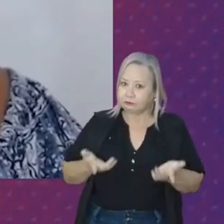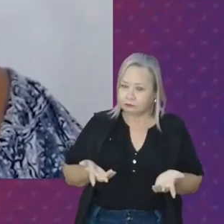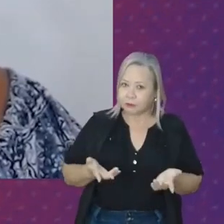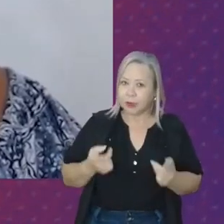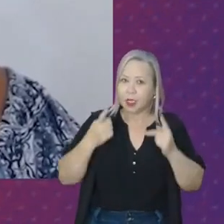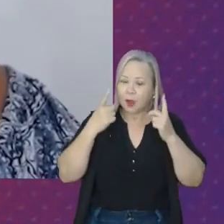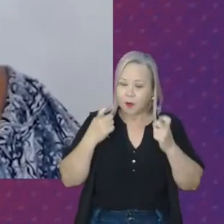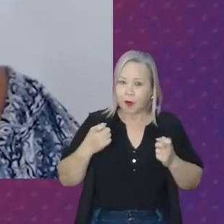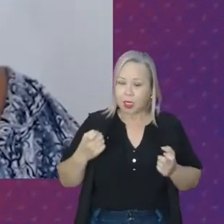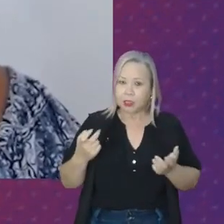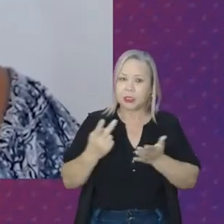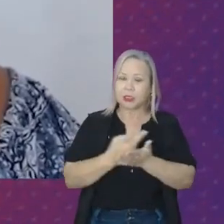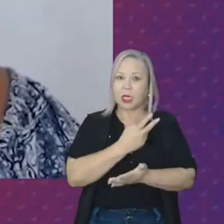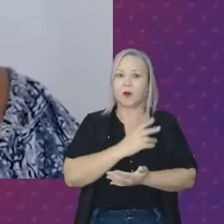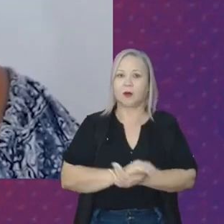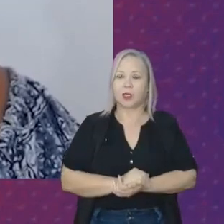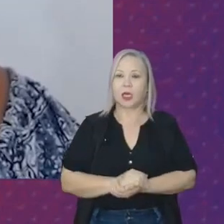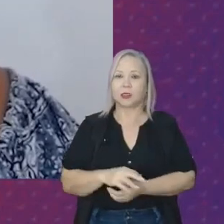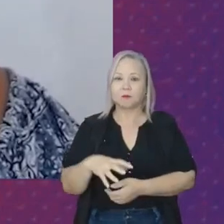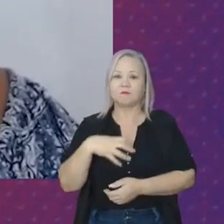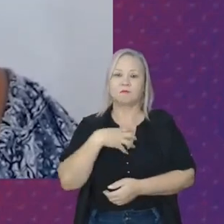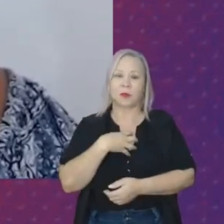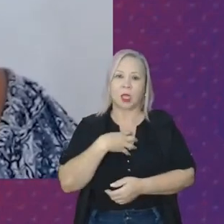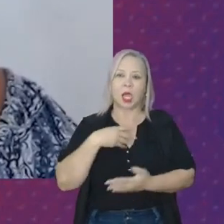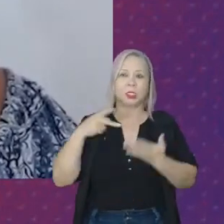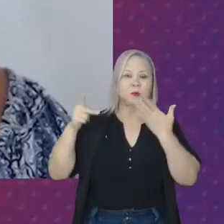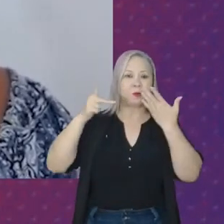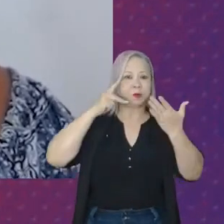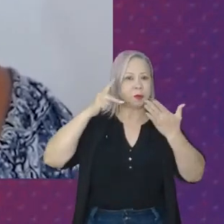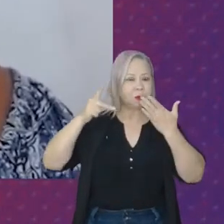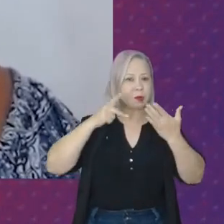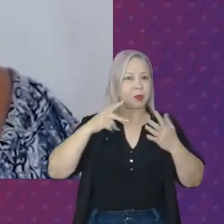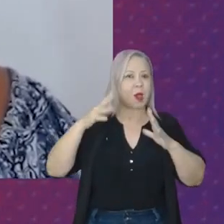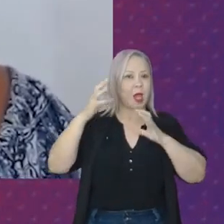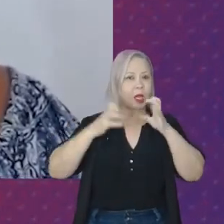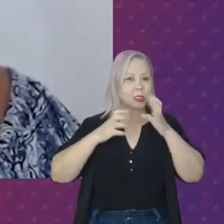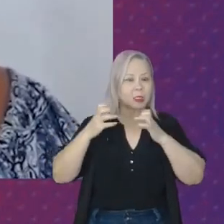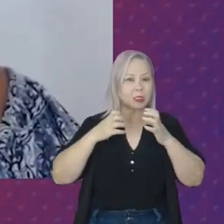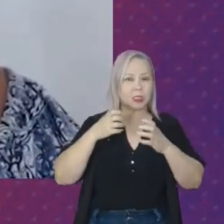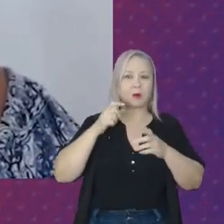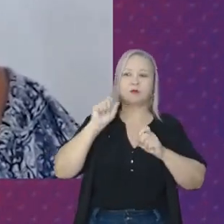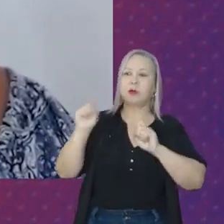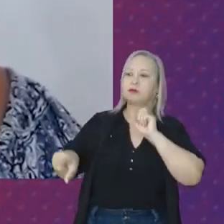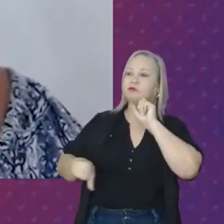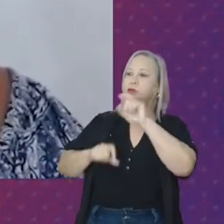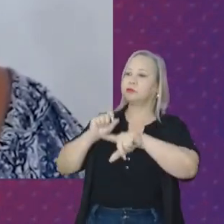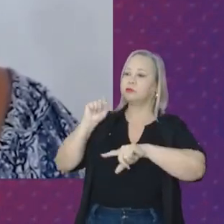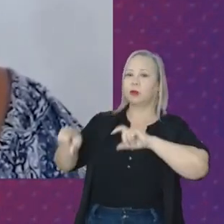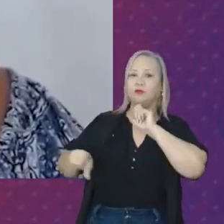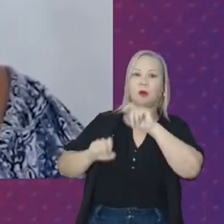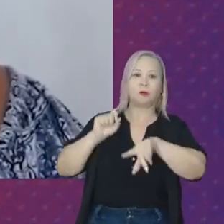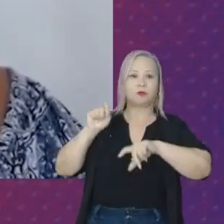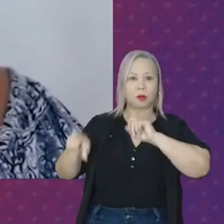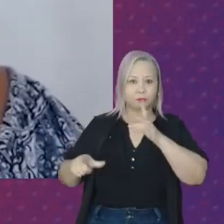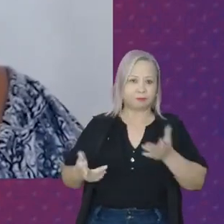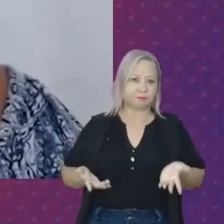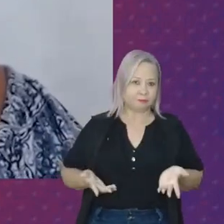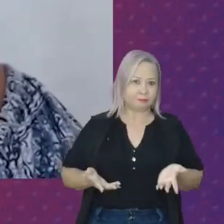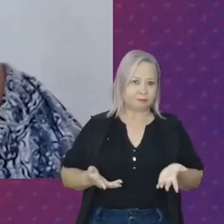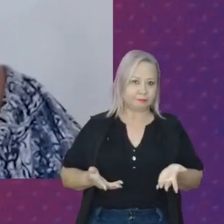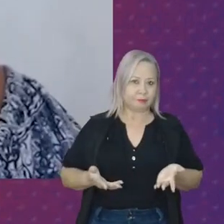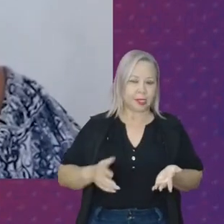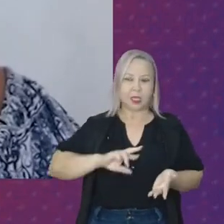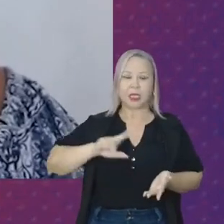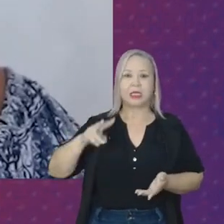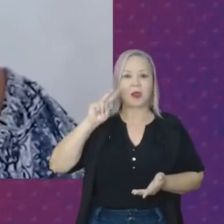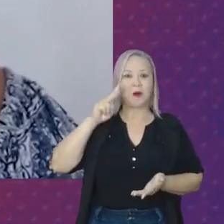violências que acontecem de forma psicológica, agressão verbal, desconsideração da dor da mulher,